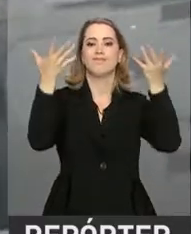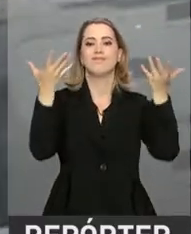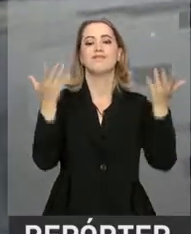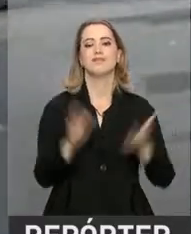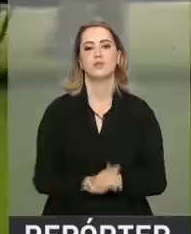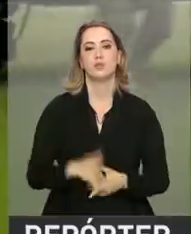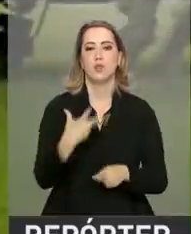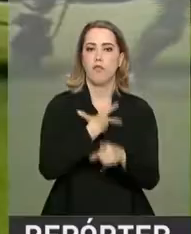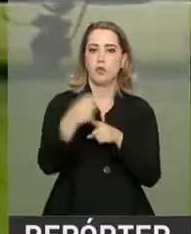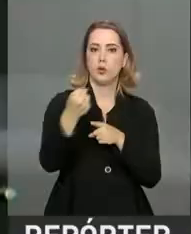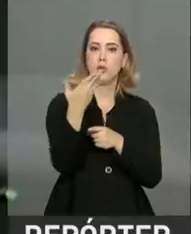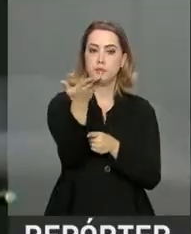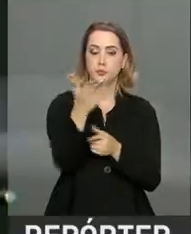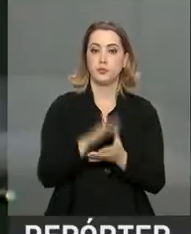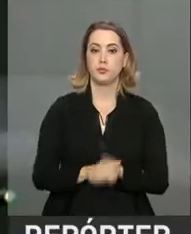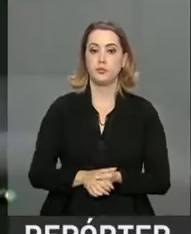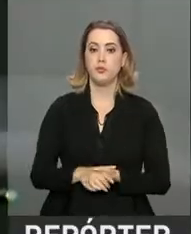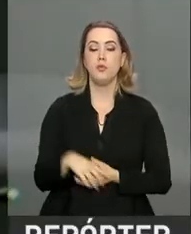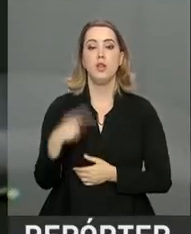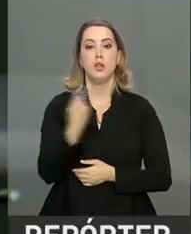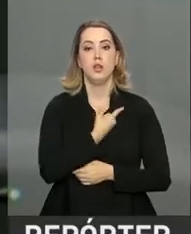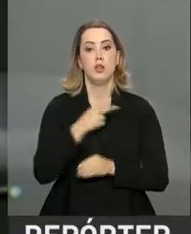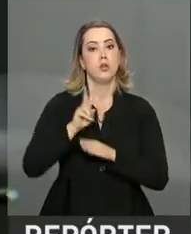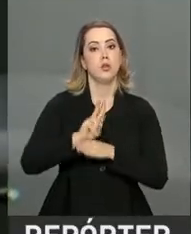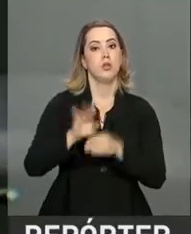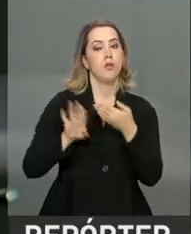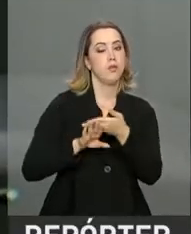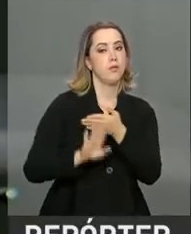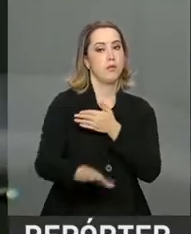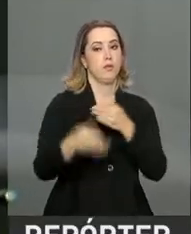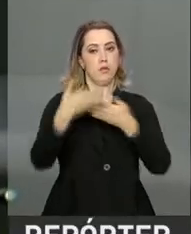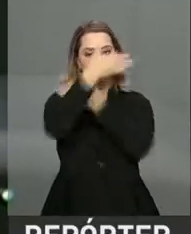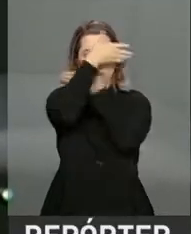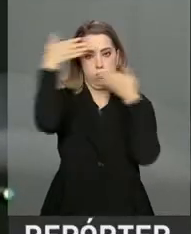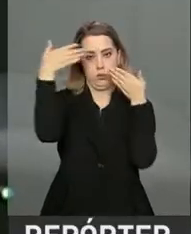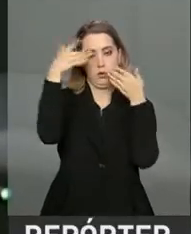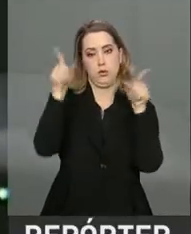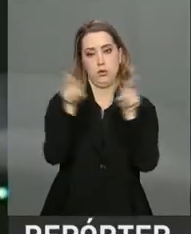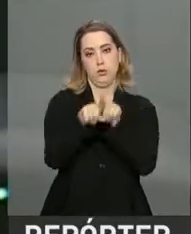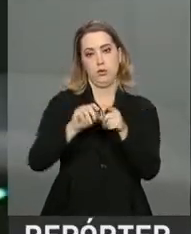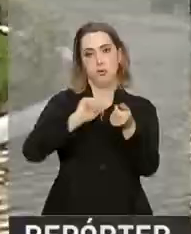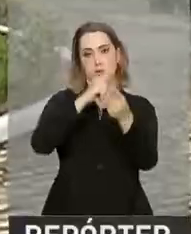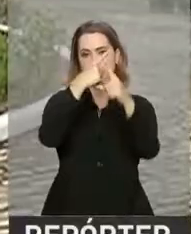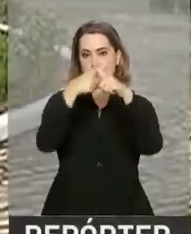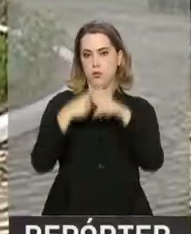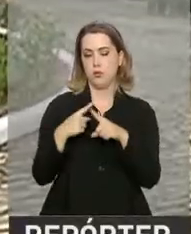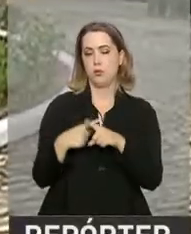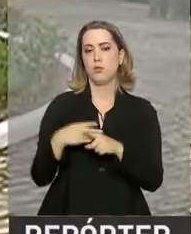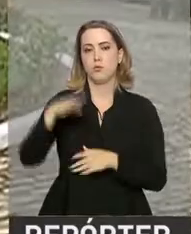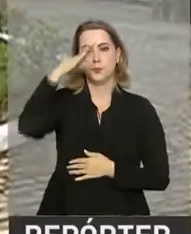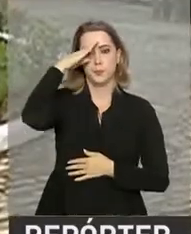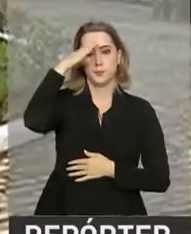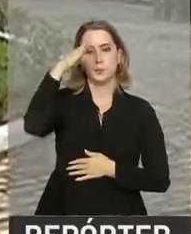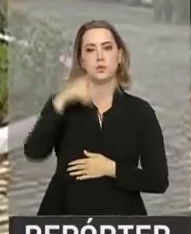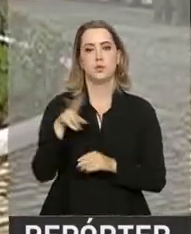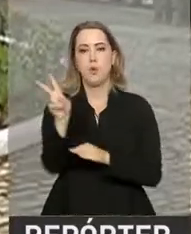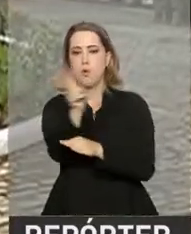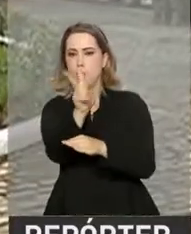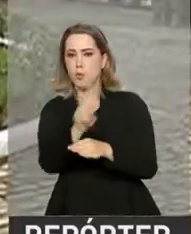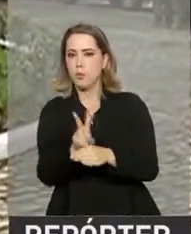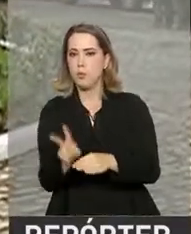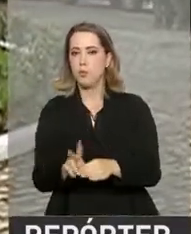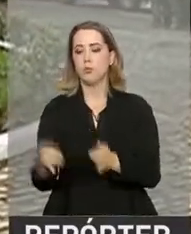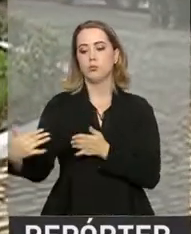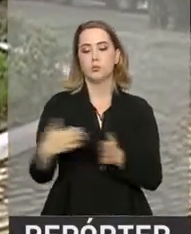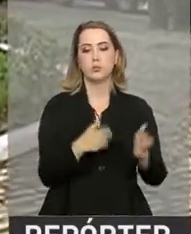as missões estavam a prevenção e o combate ao terrorismo durante os jogos. As Forças Armadas também fizeram patrulhamentos em